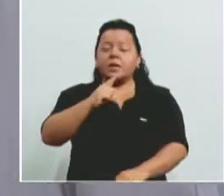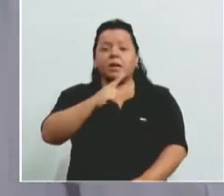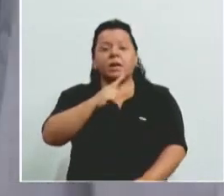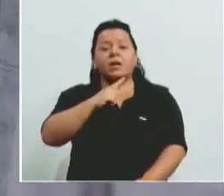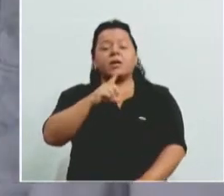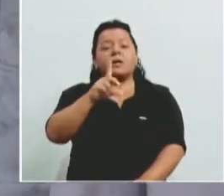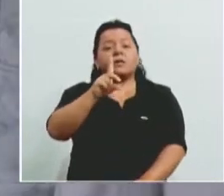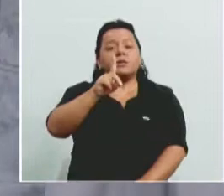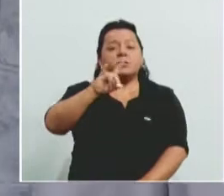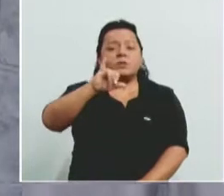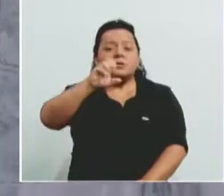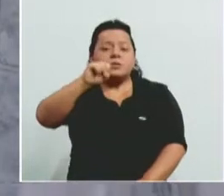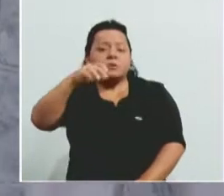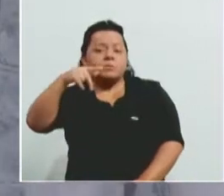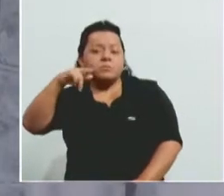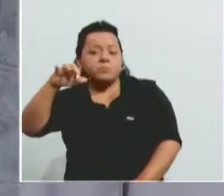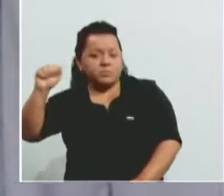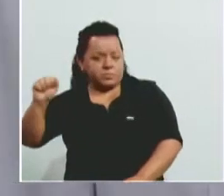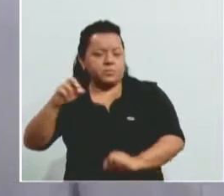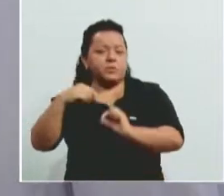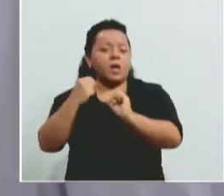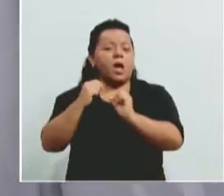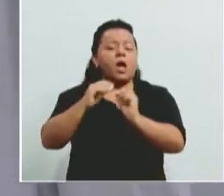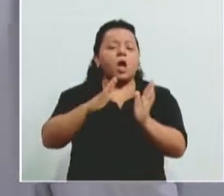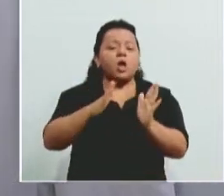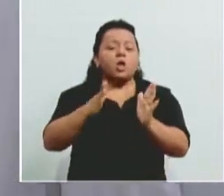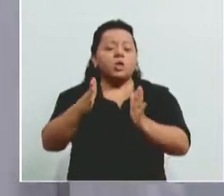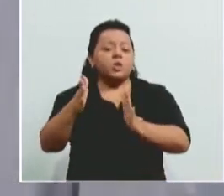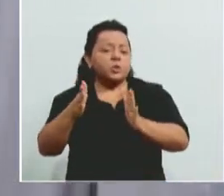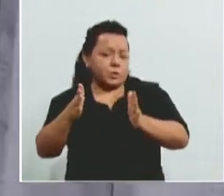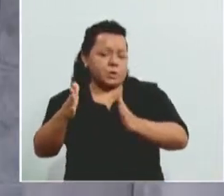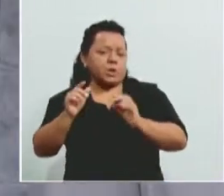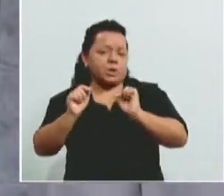as relações sexuais. Então, sentir um